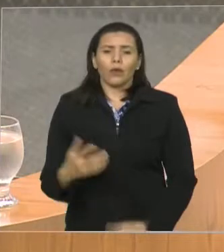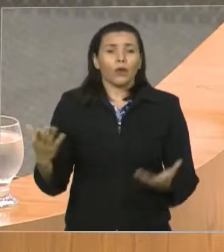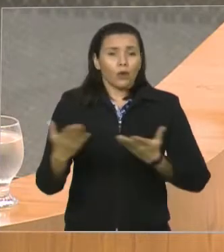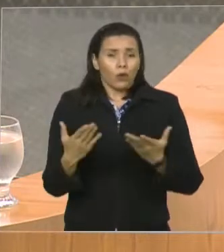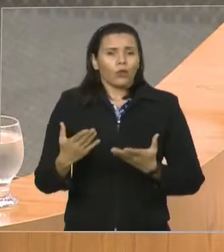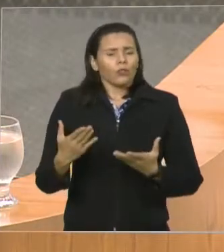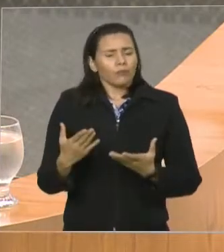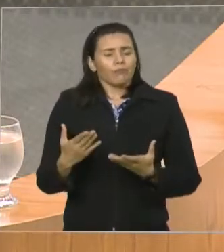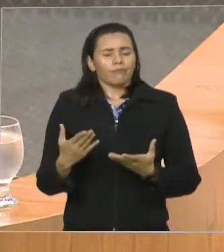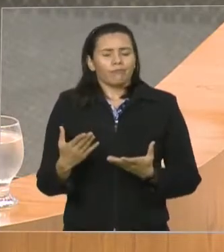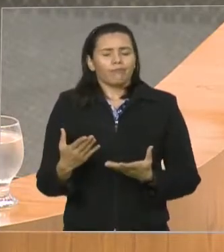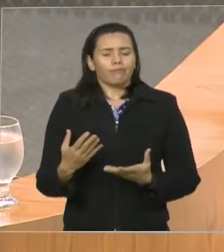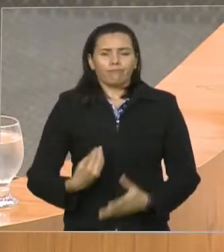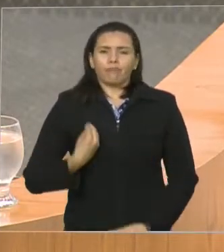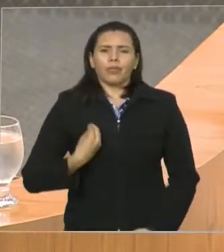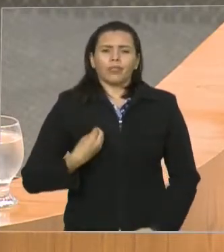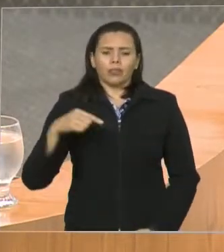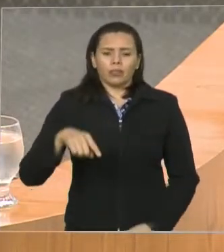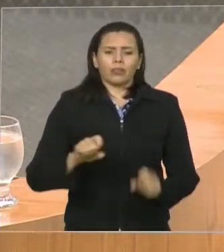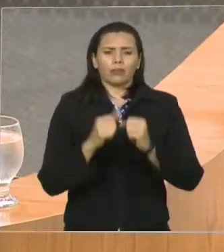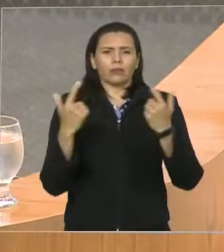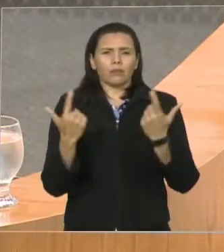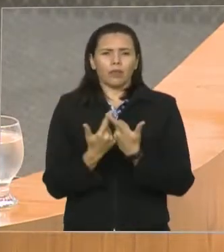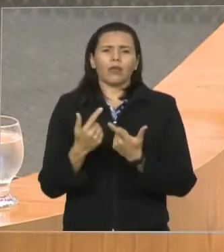de se fazer presente na Assembleia Legislativa do Estado do Maranhão.